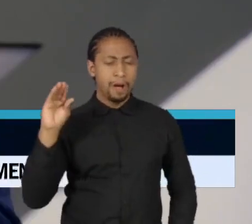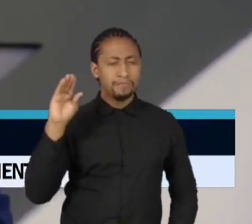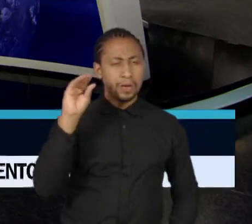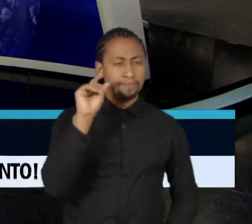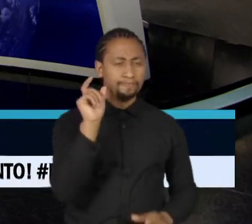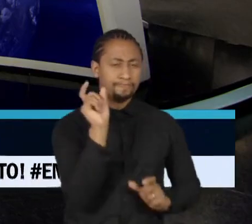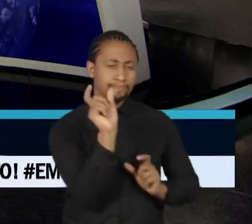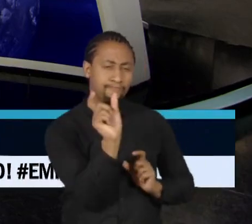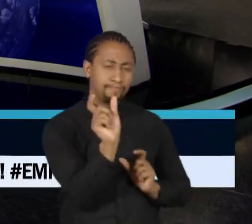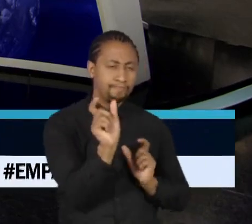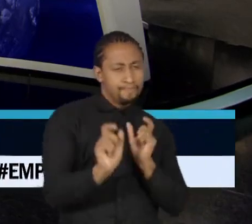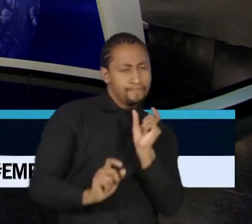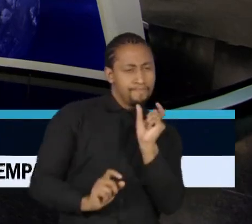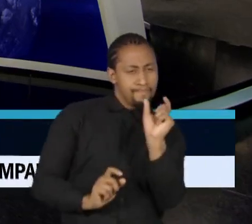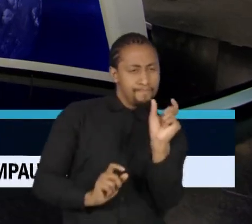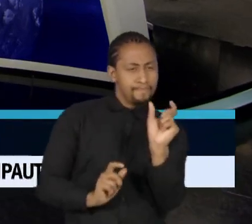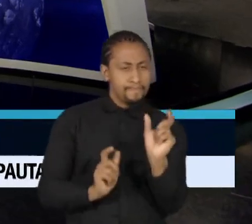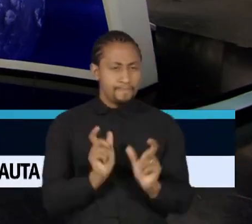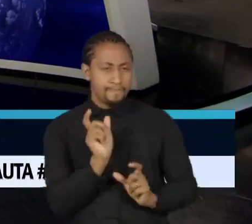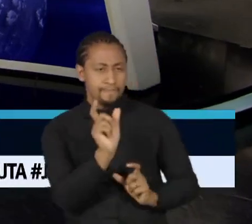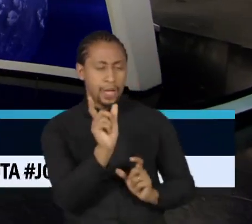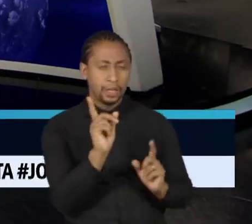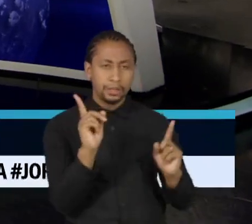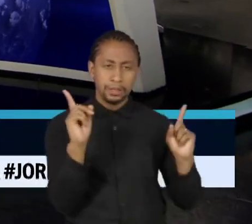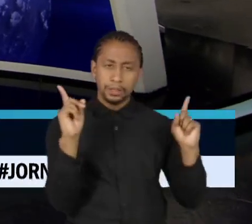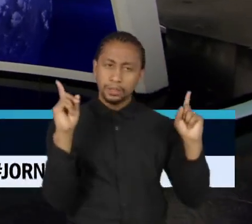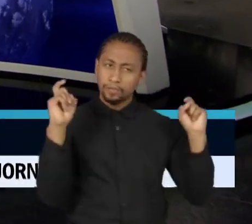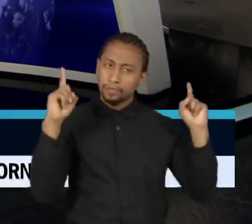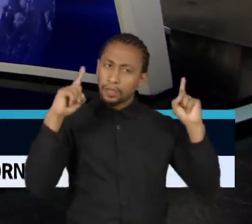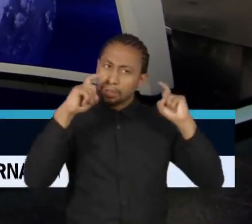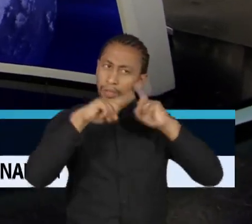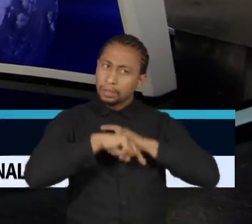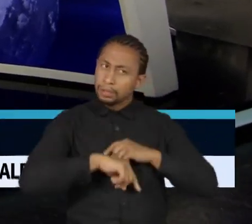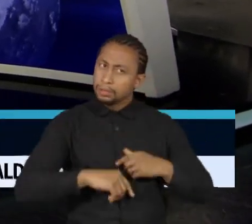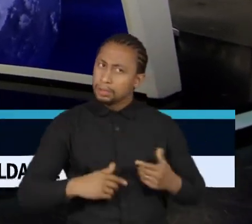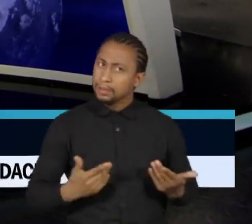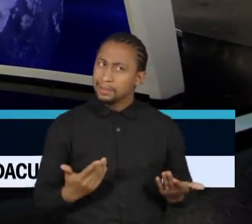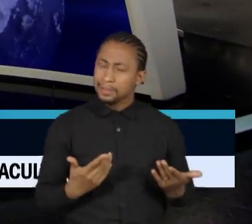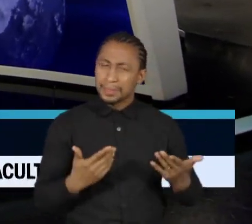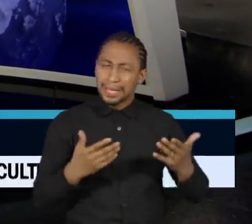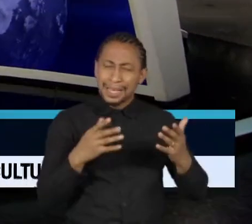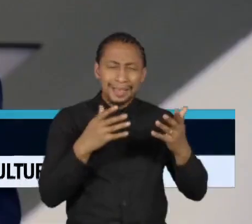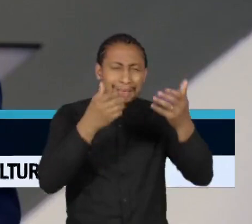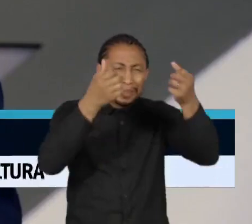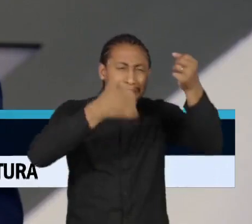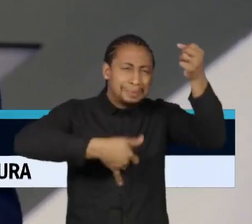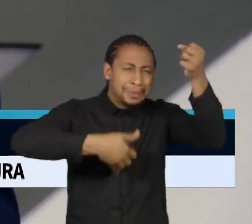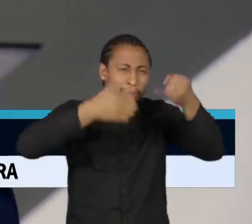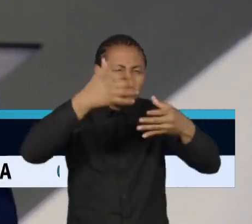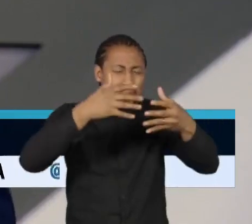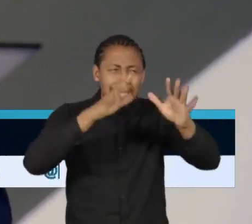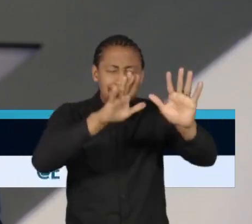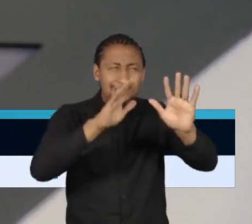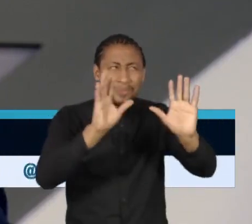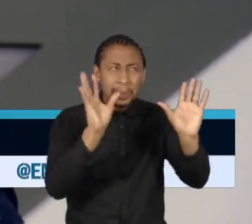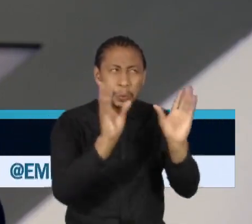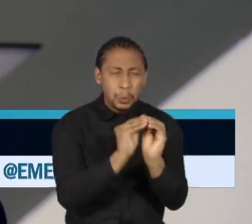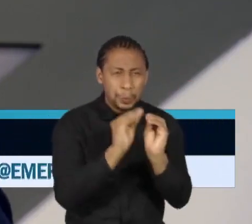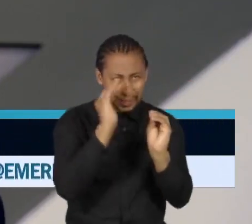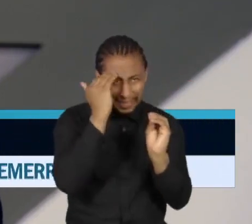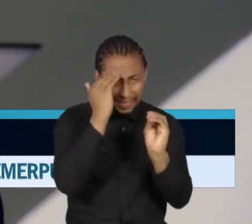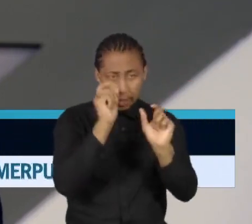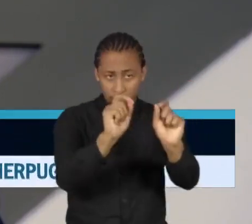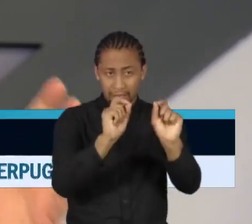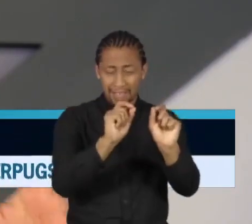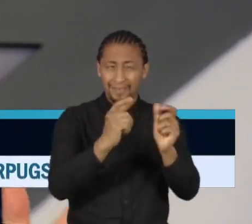marciana. Marciana. É uma linguagem que, no fundo, o resumo do que eu entendi, pessoal, é o seguinte: revisão